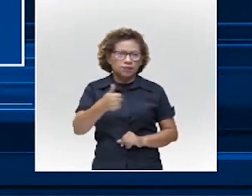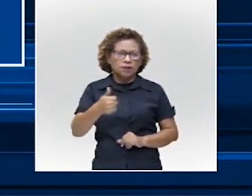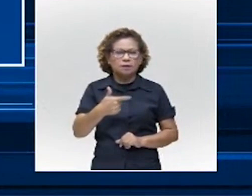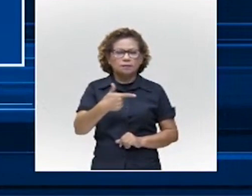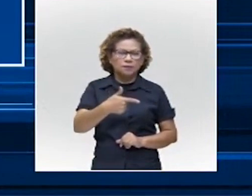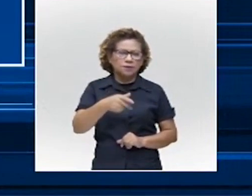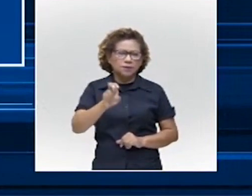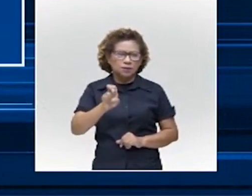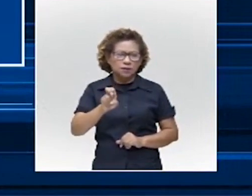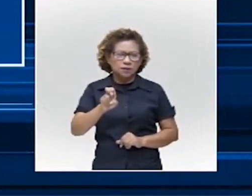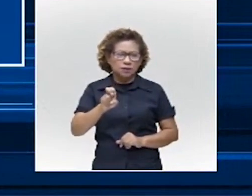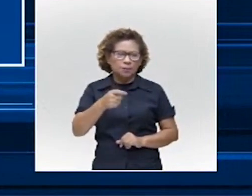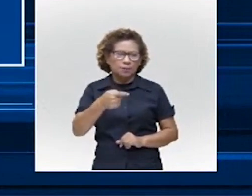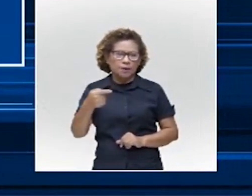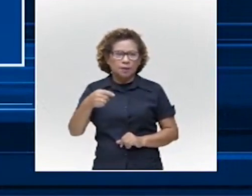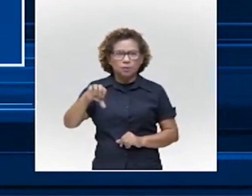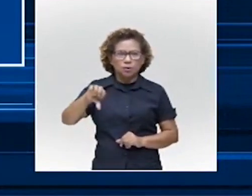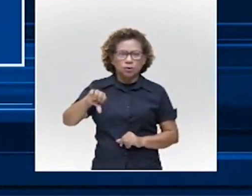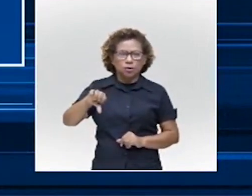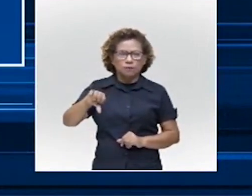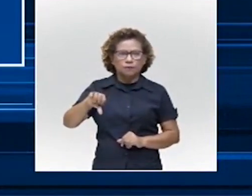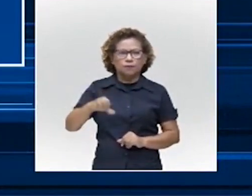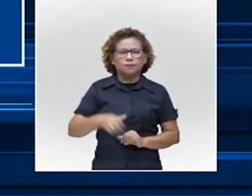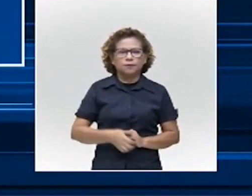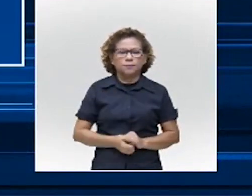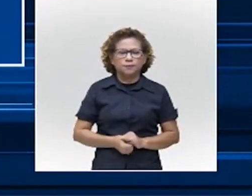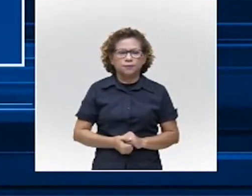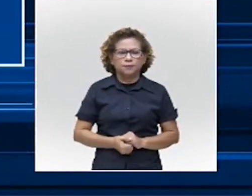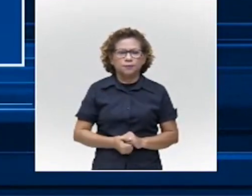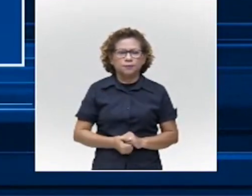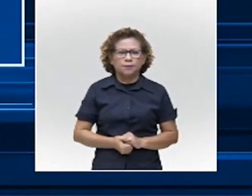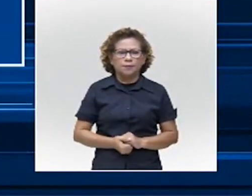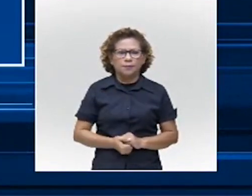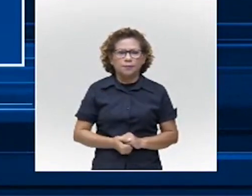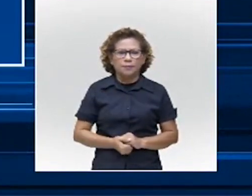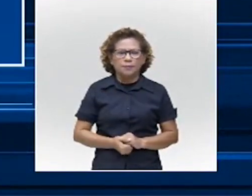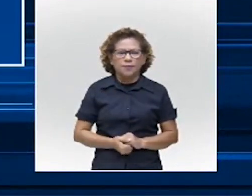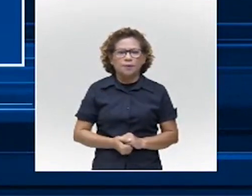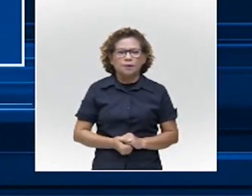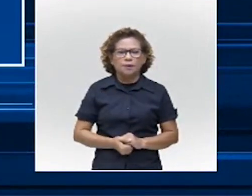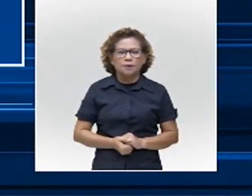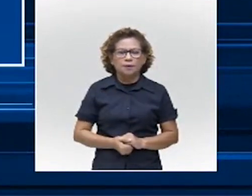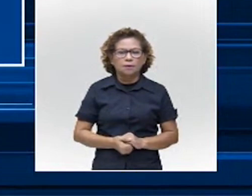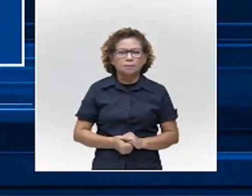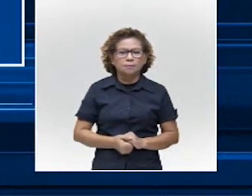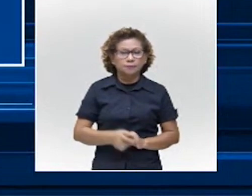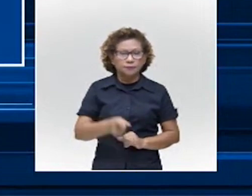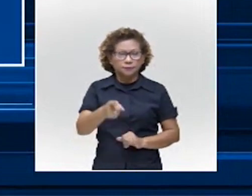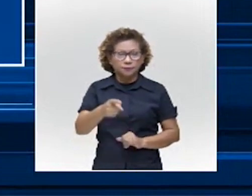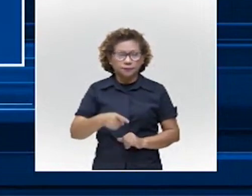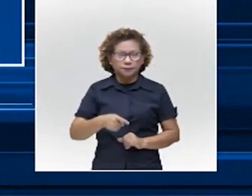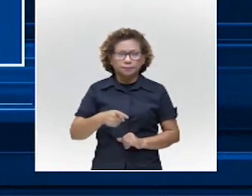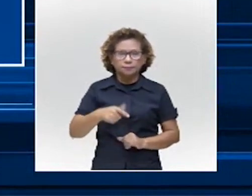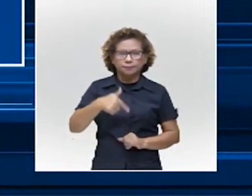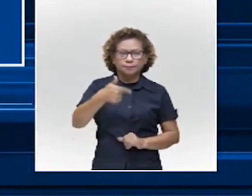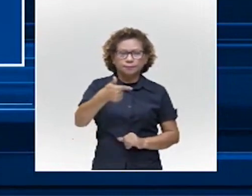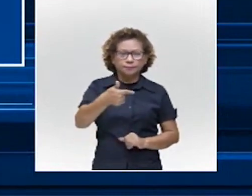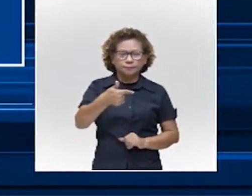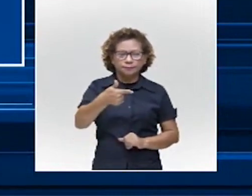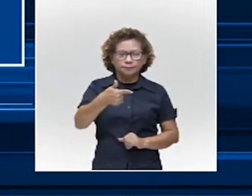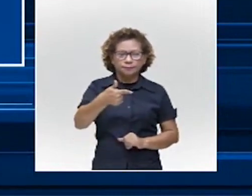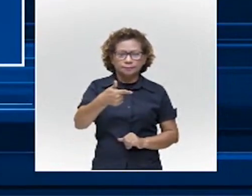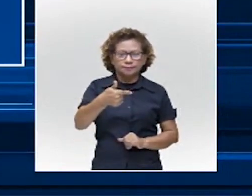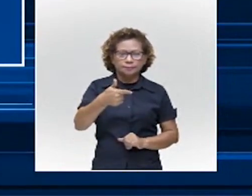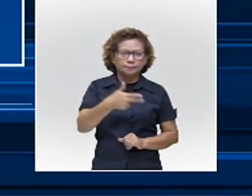passará negativo para o segundo membro. Essa subtração é justamente igual a